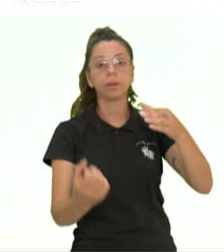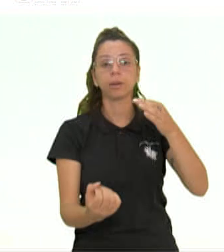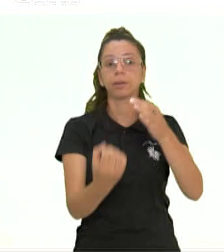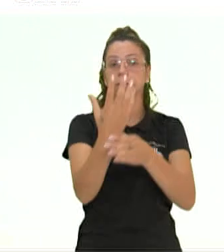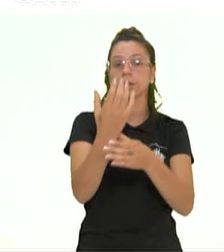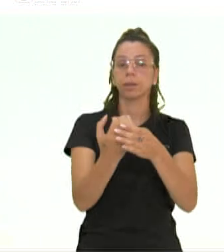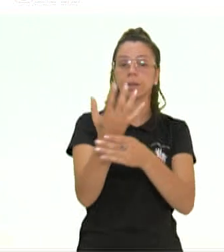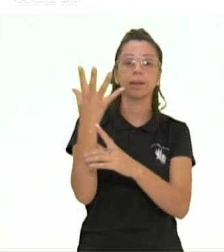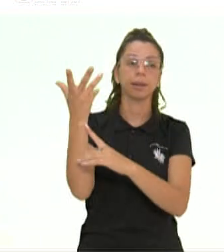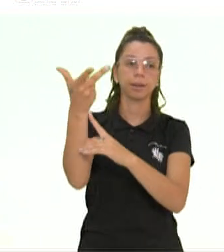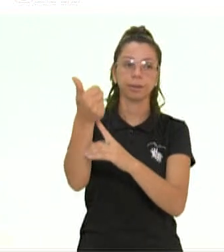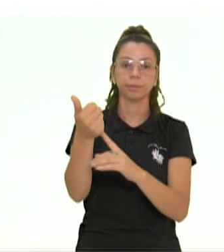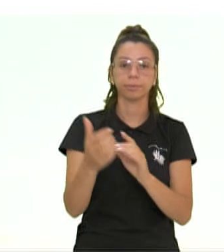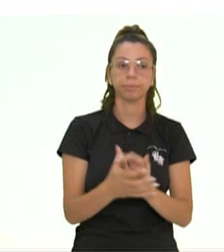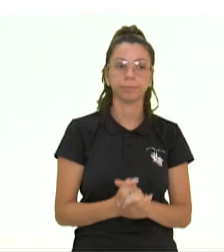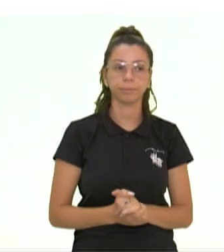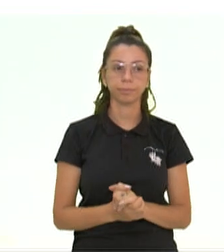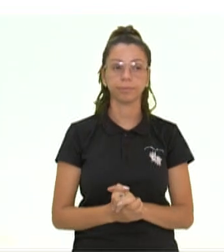sua arte.